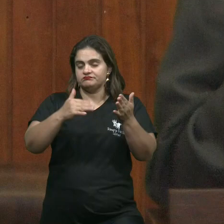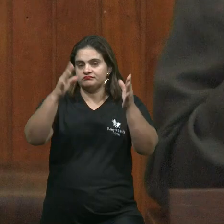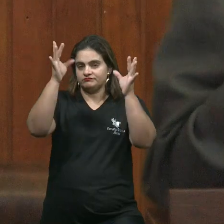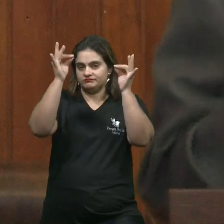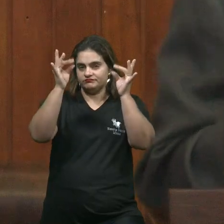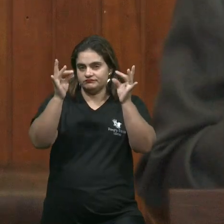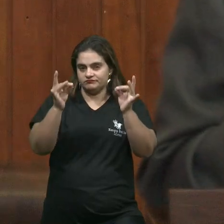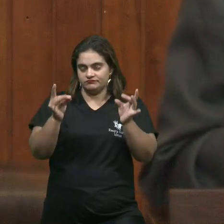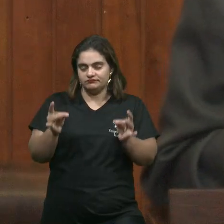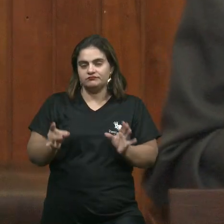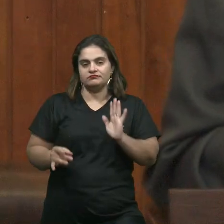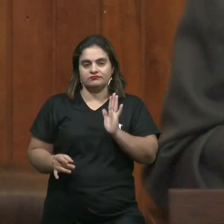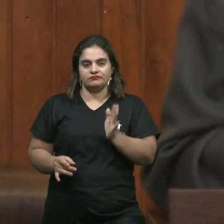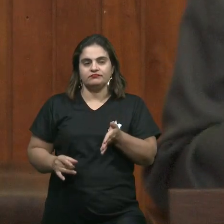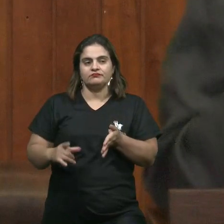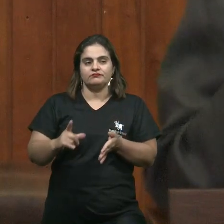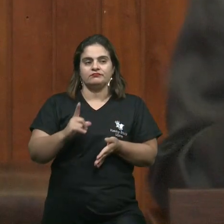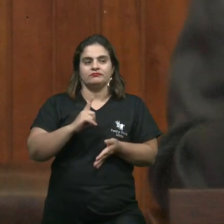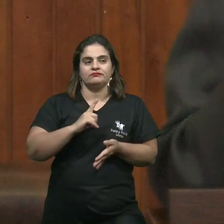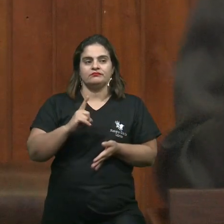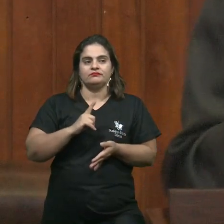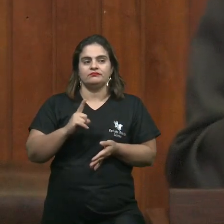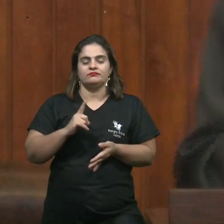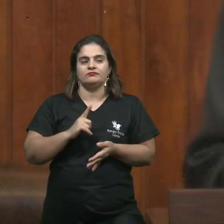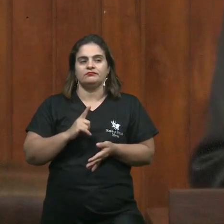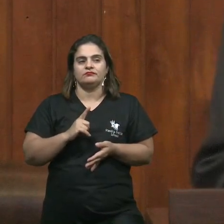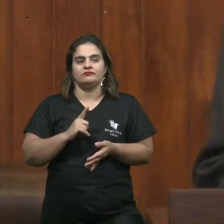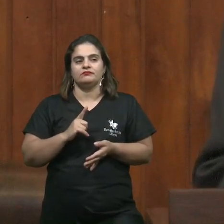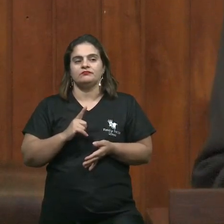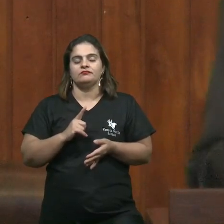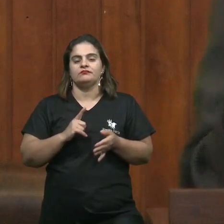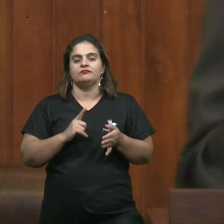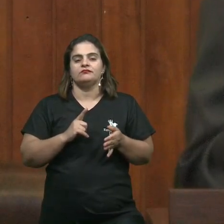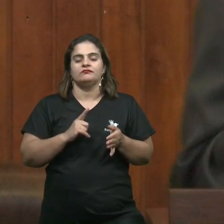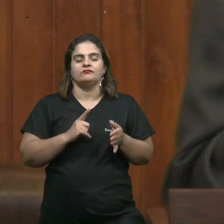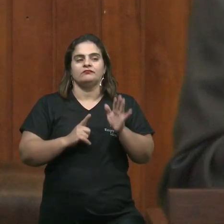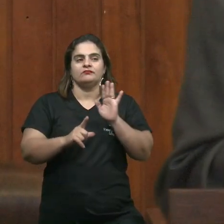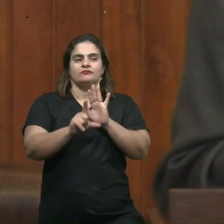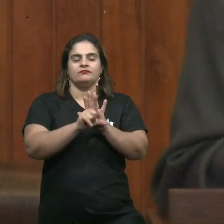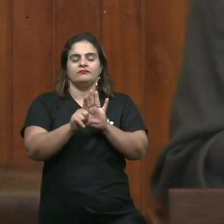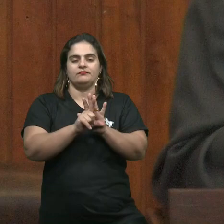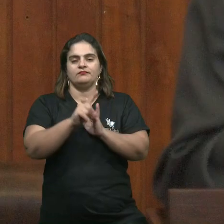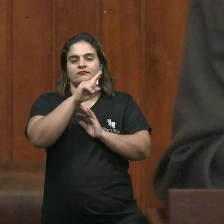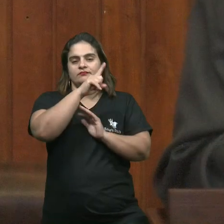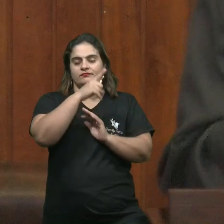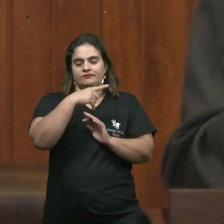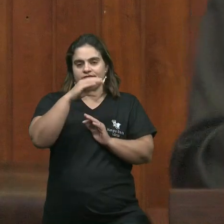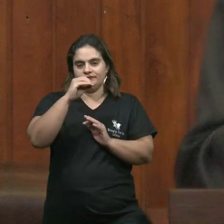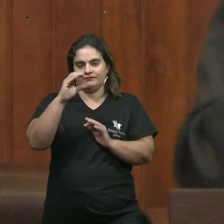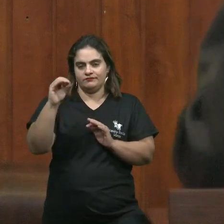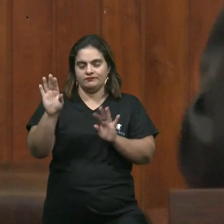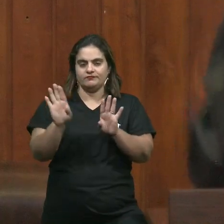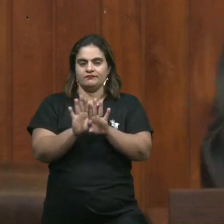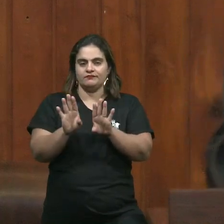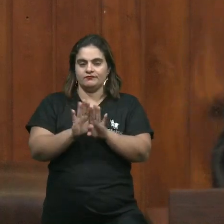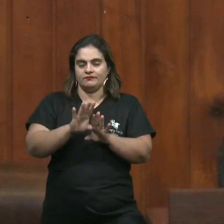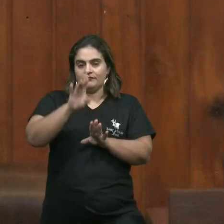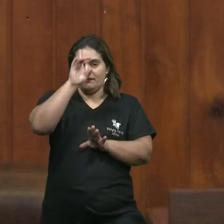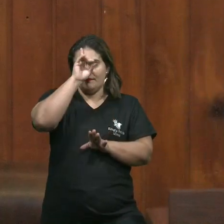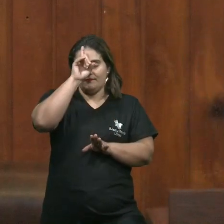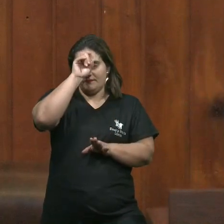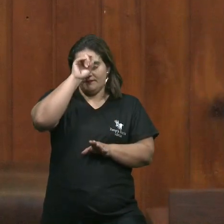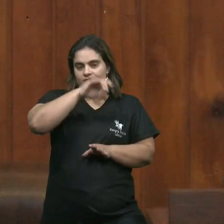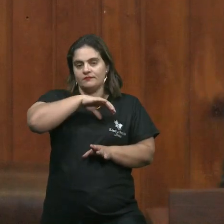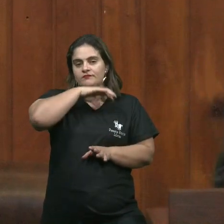já está prevista no Código Zool Sanitário, bem como a criação de um hospital veterinário municipal.